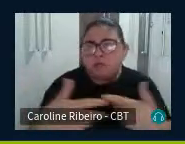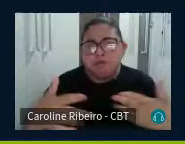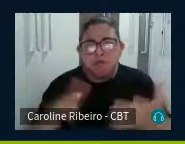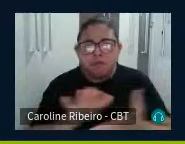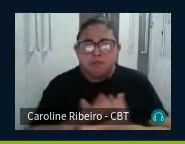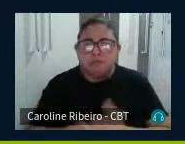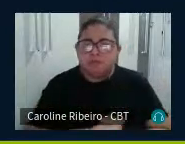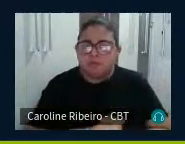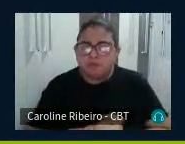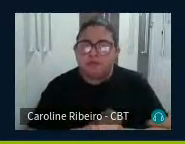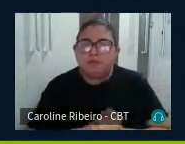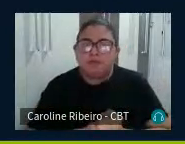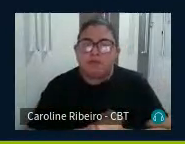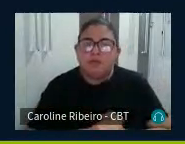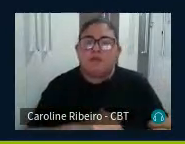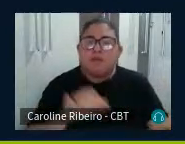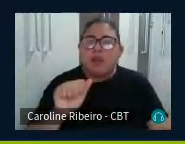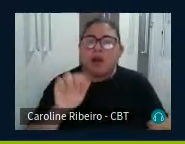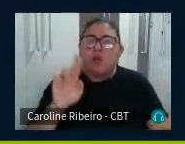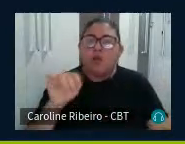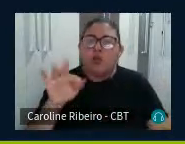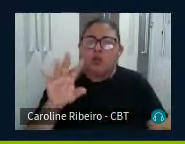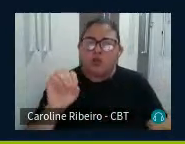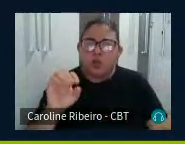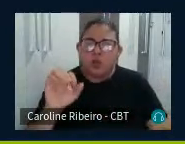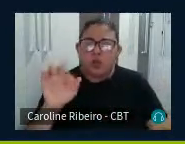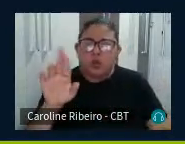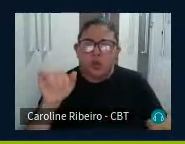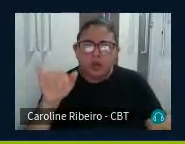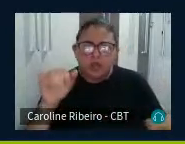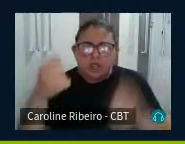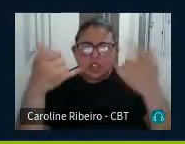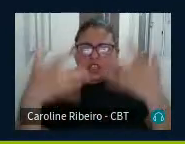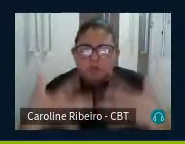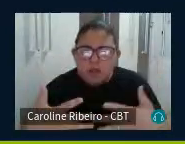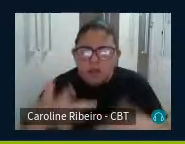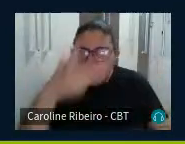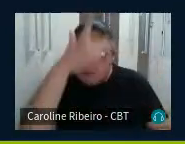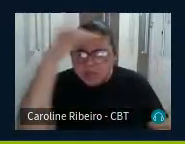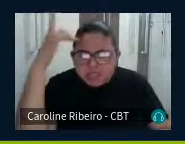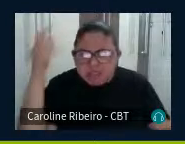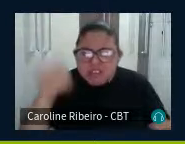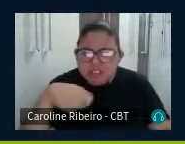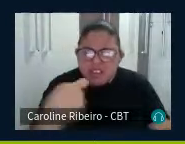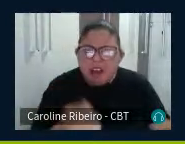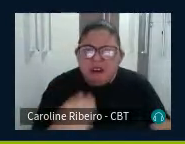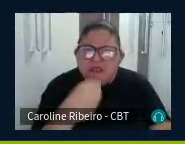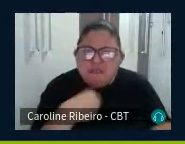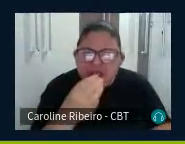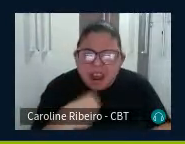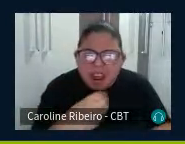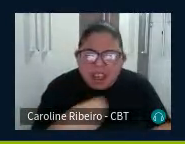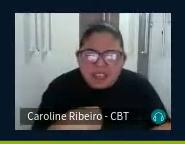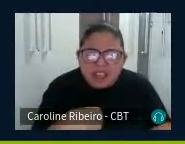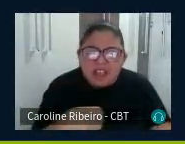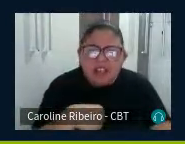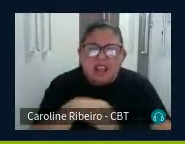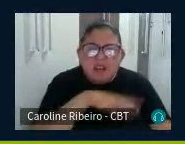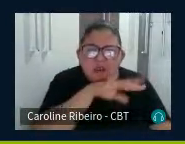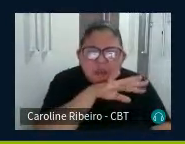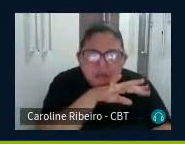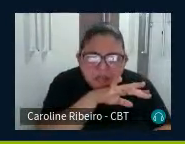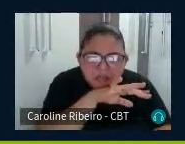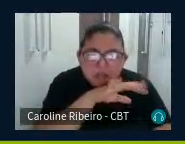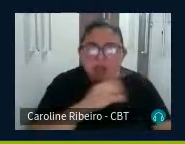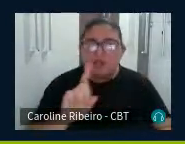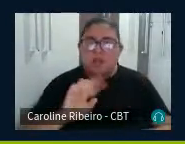Como diz Augusto Cury, não existe pessoas de sucesso e pessoas fracassadas. O que existe são pessoas que lutam pelos seus sonhos ou